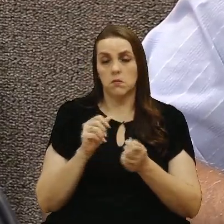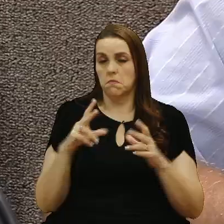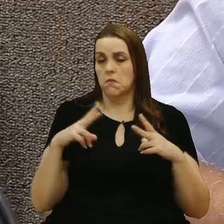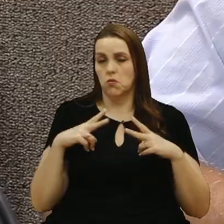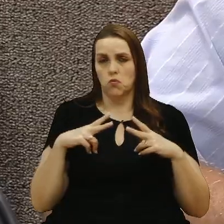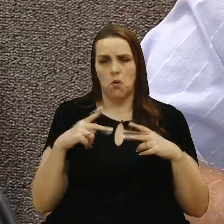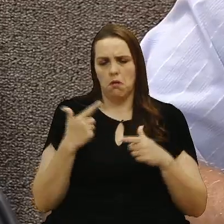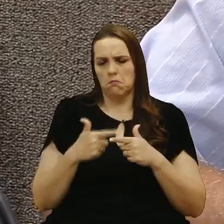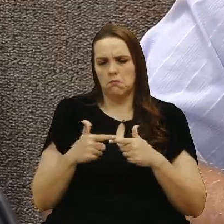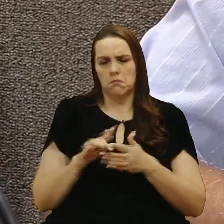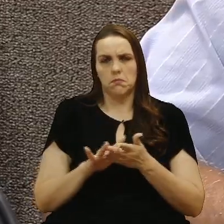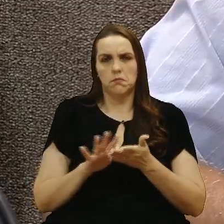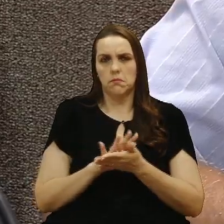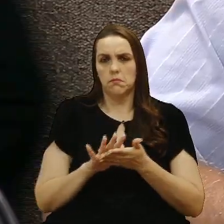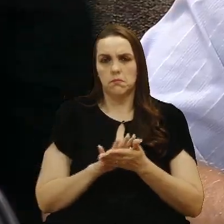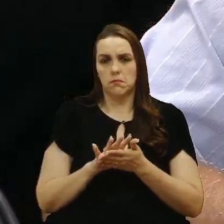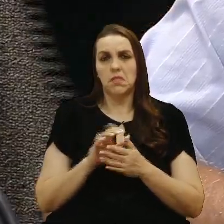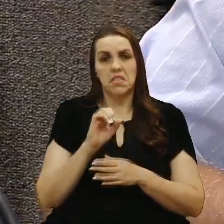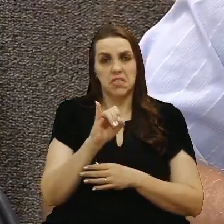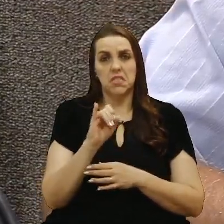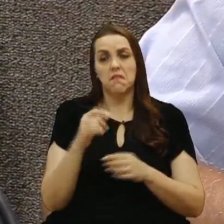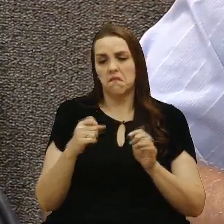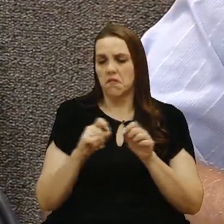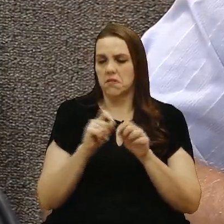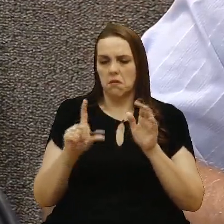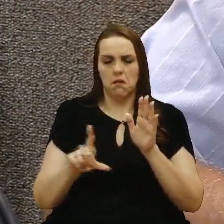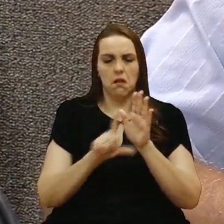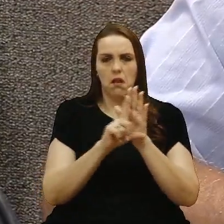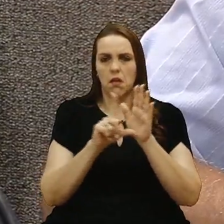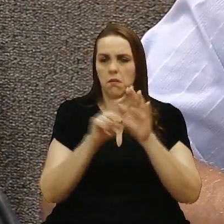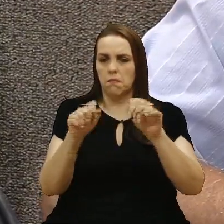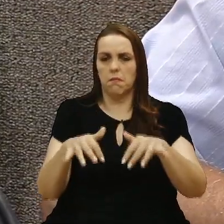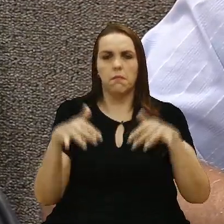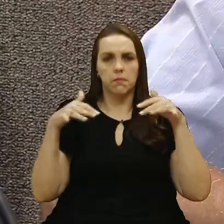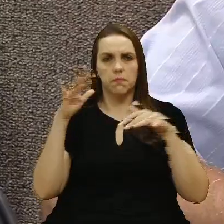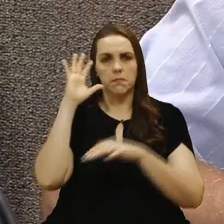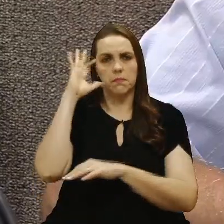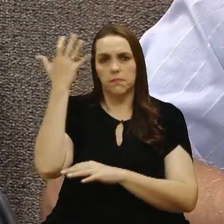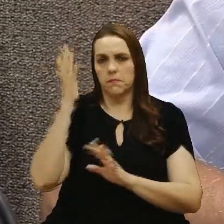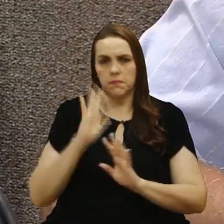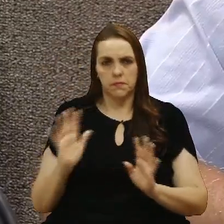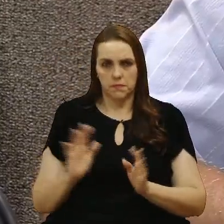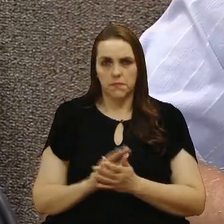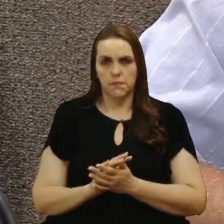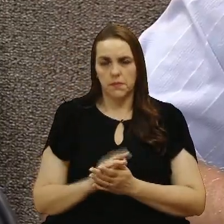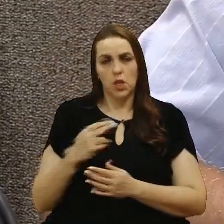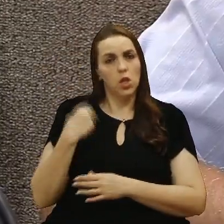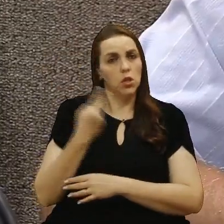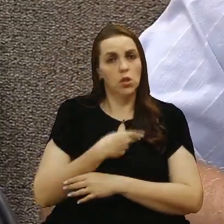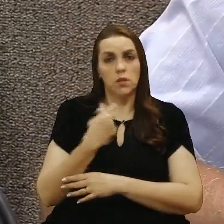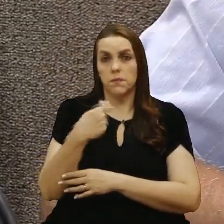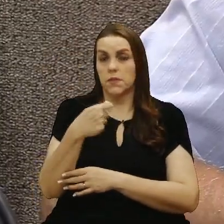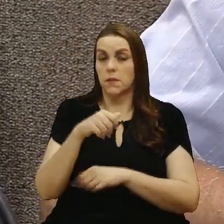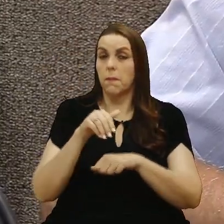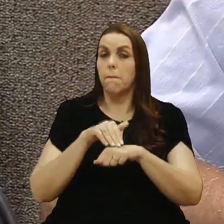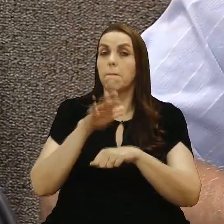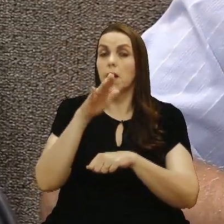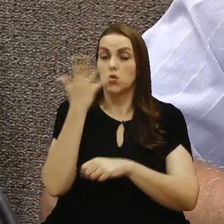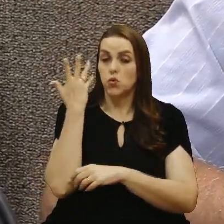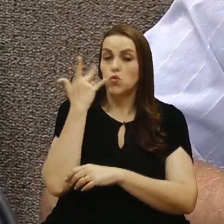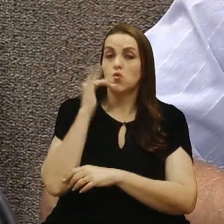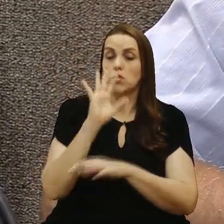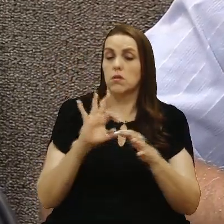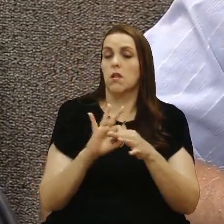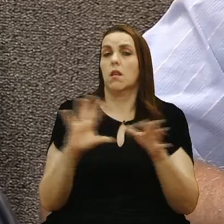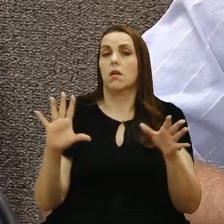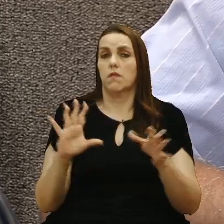nenhum. Se tiver que fazer a lei, esse plenário vai decidir de que nós precisamos de mais dias liberados.